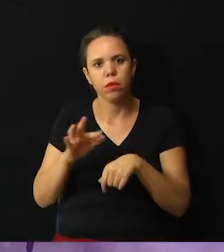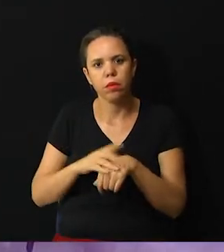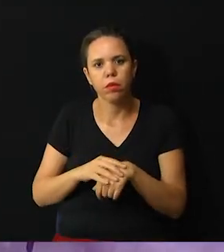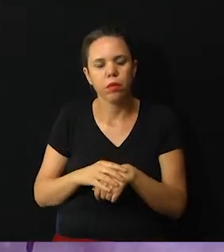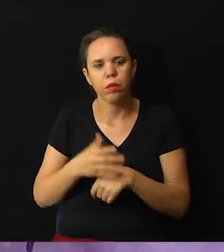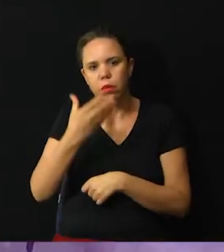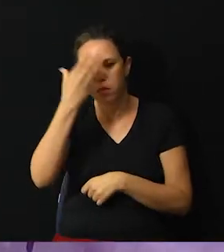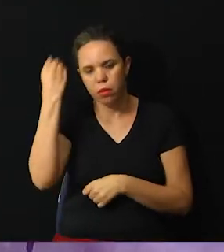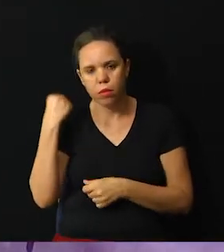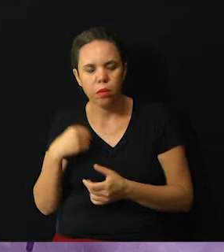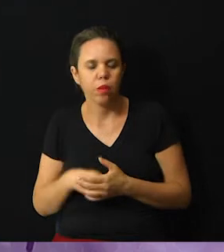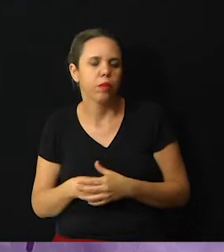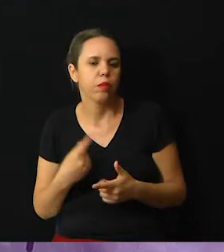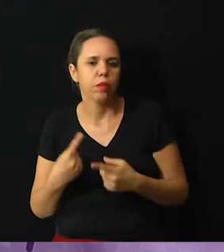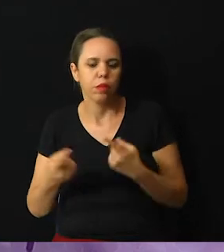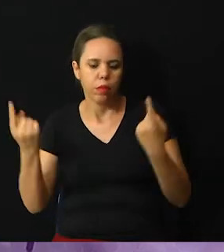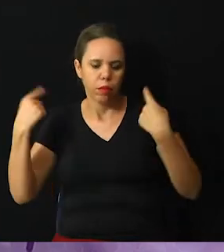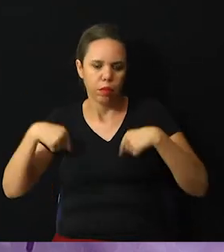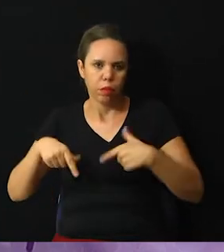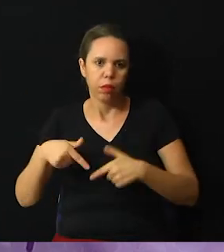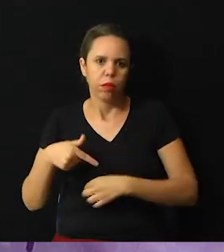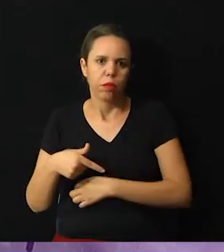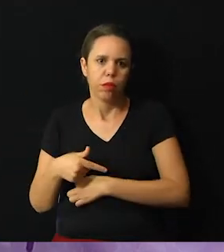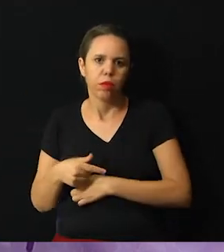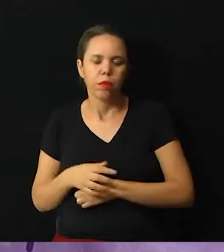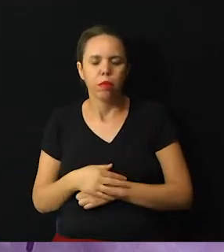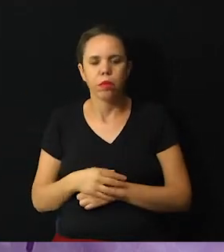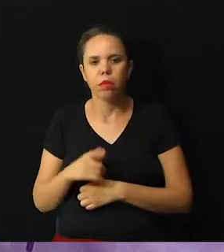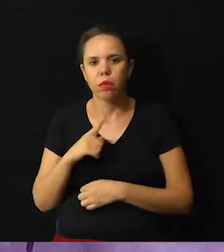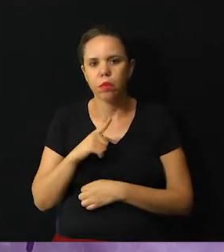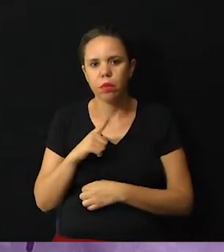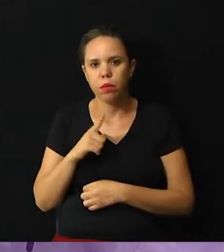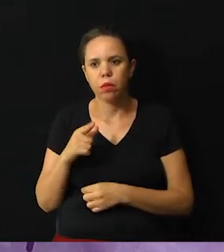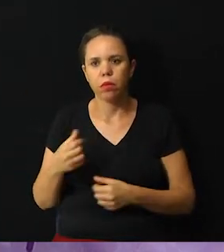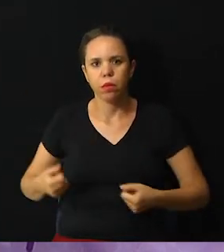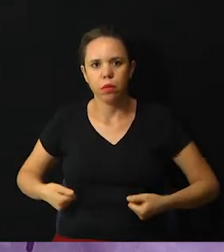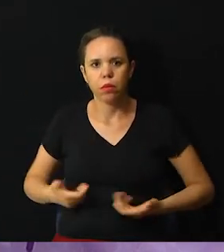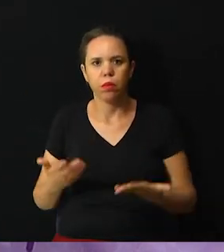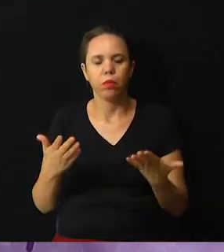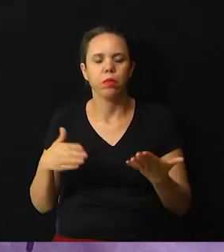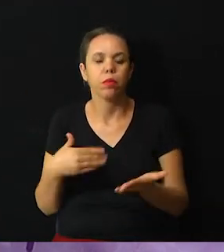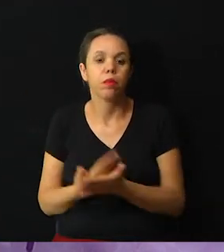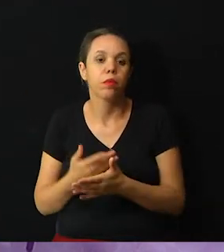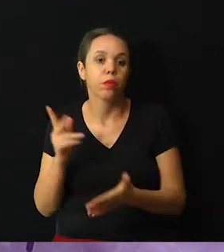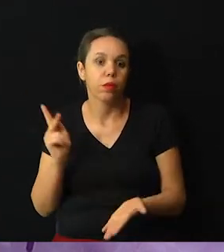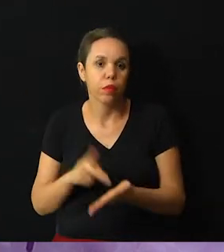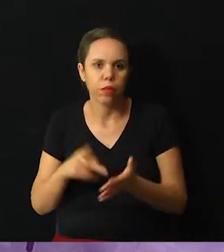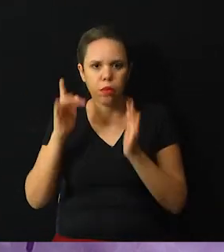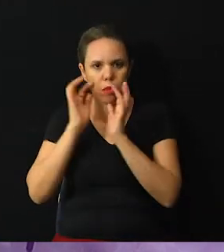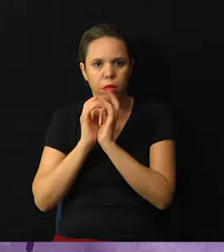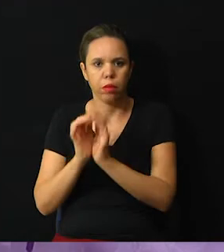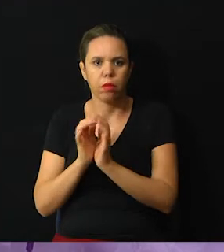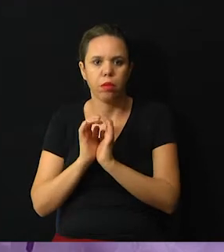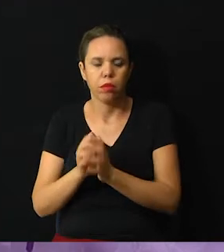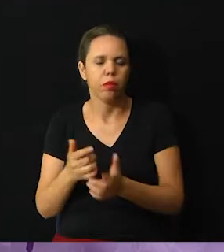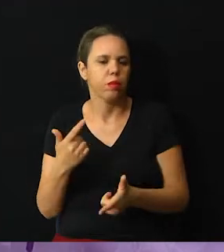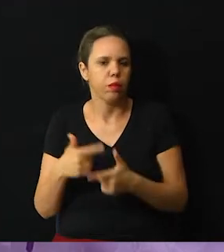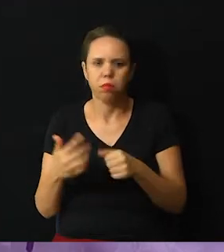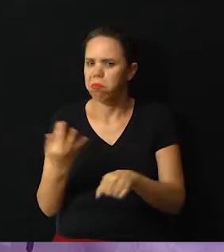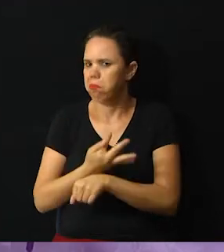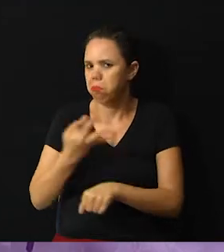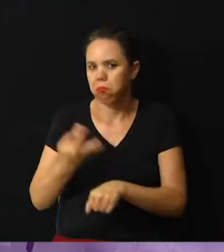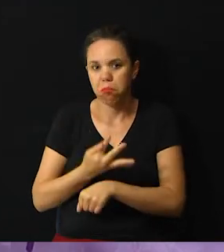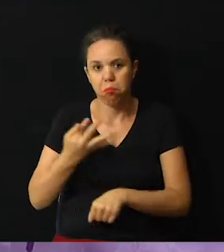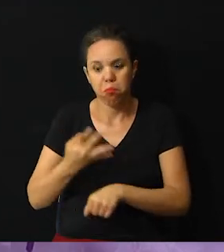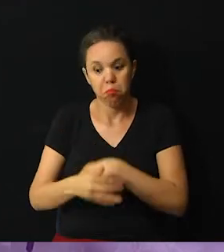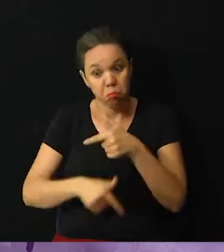sintoma de esquecimento. Porque o nosso corpo trabalha com reserva, então eu tenho muito para gastar. Até realmente o meu cérebro começar a não dar